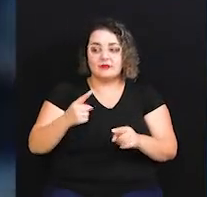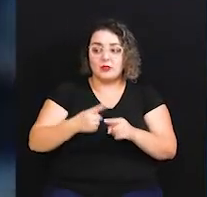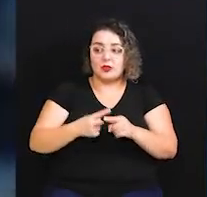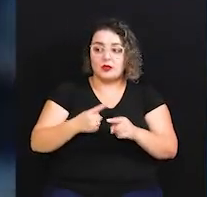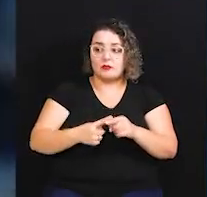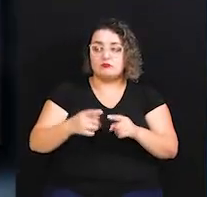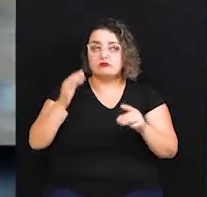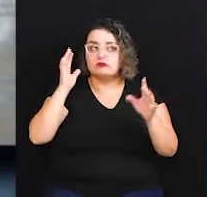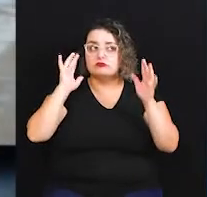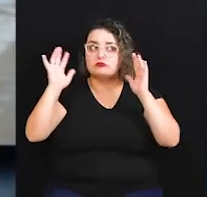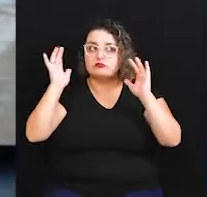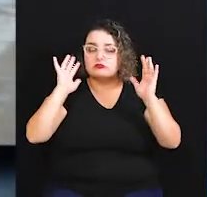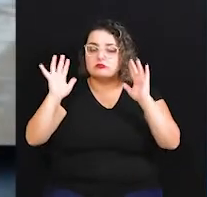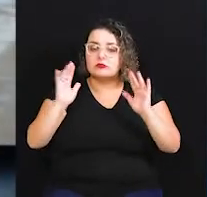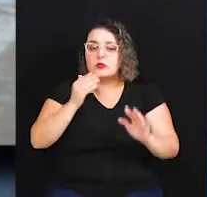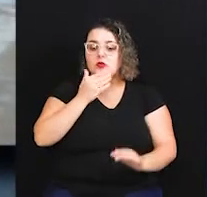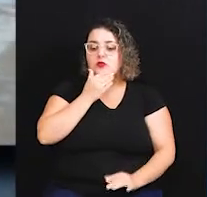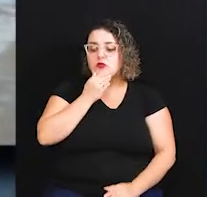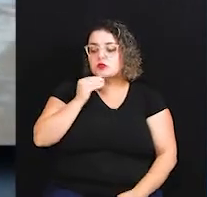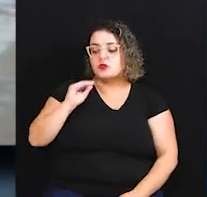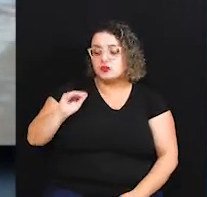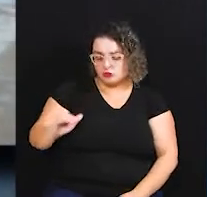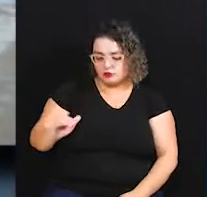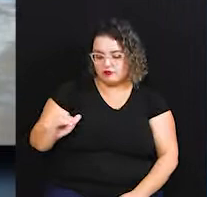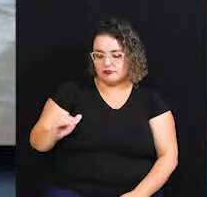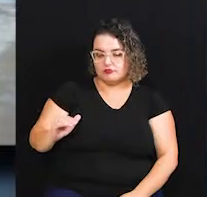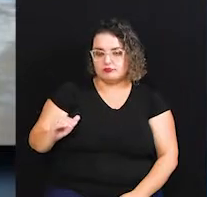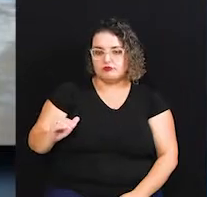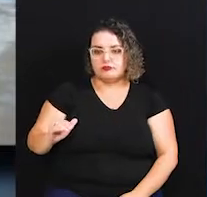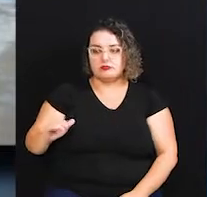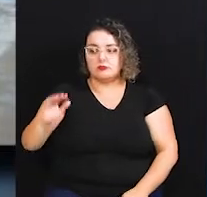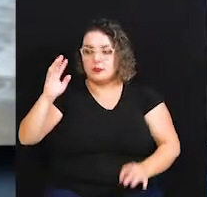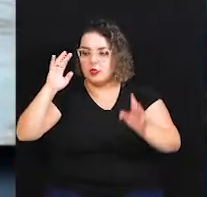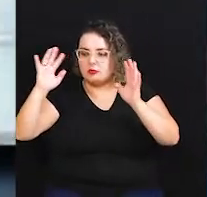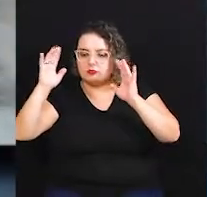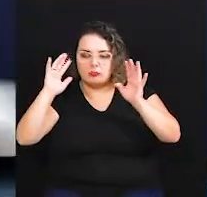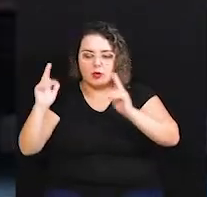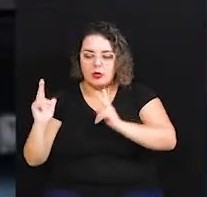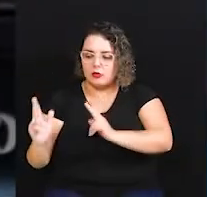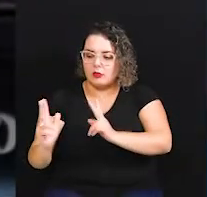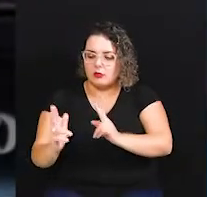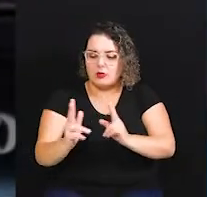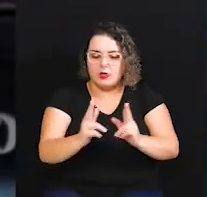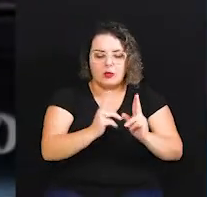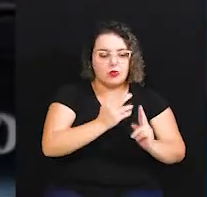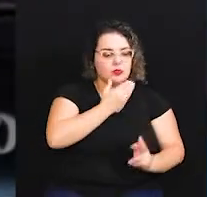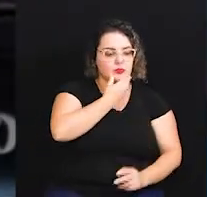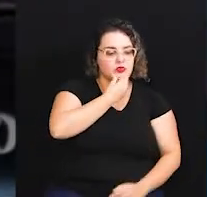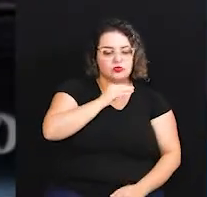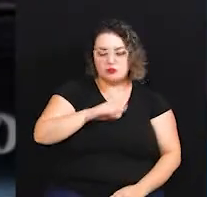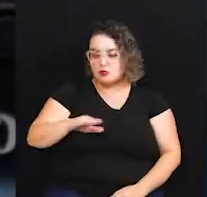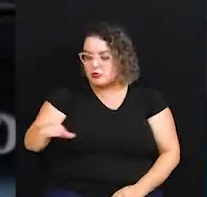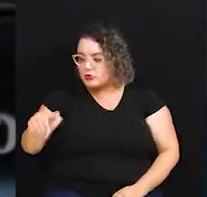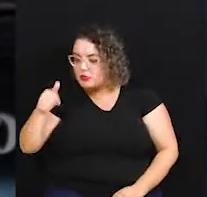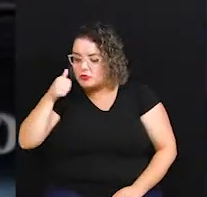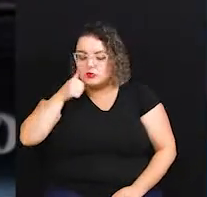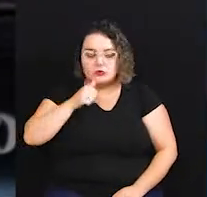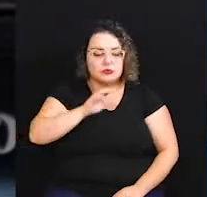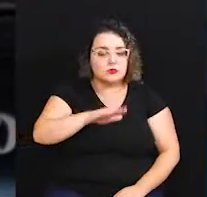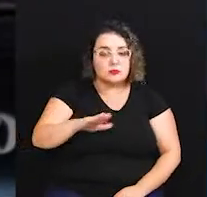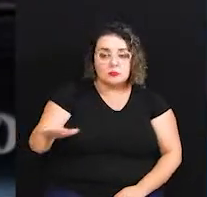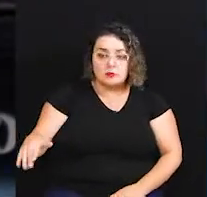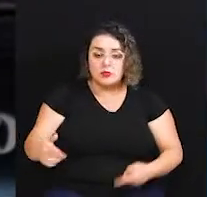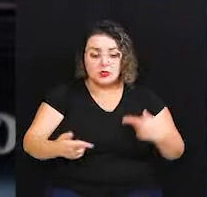porque o sonho de um menino se tornou de tantos outros meninos e meninas, e que